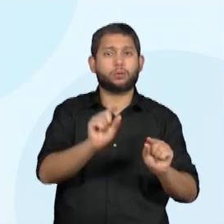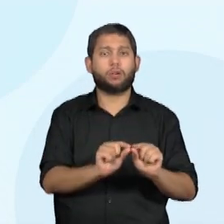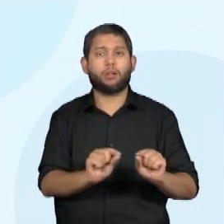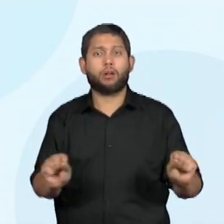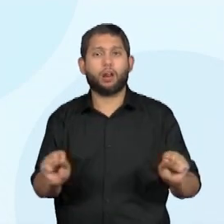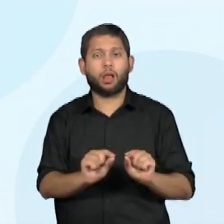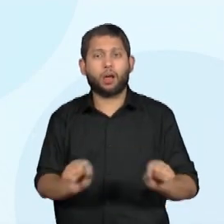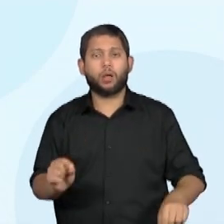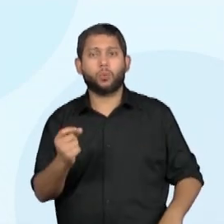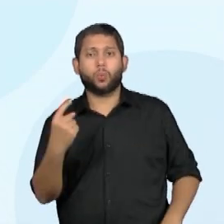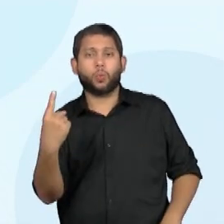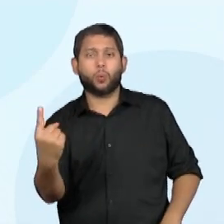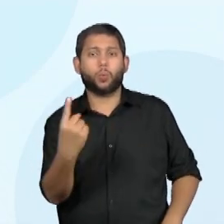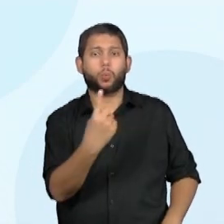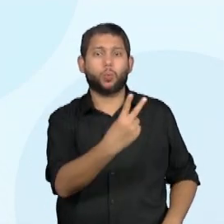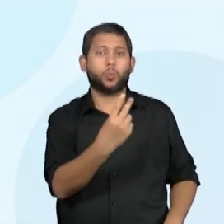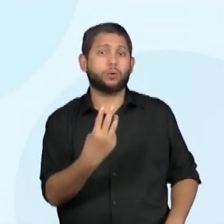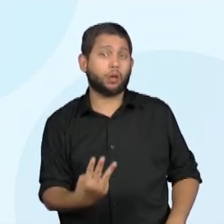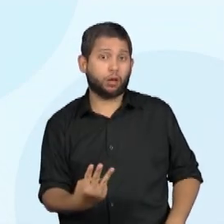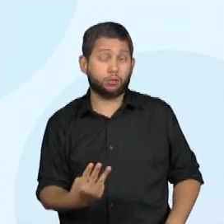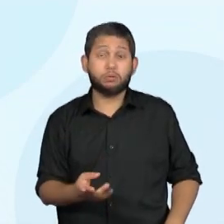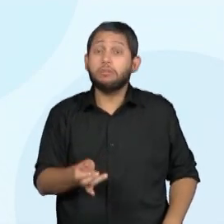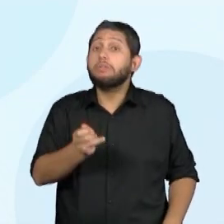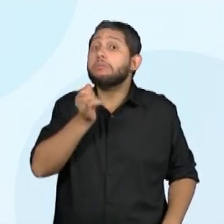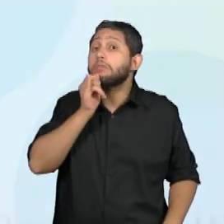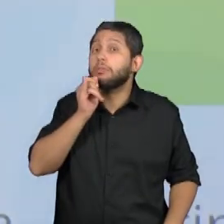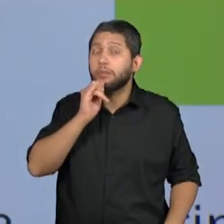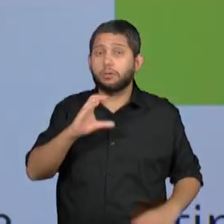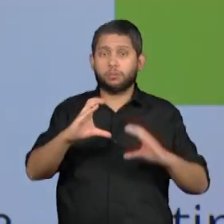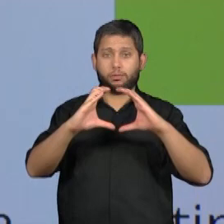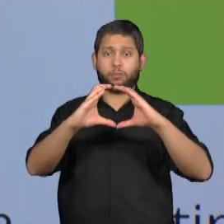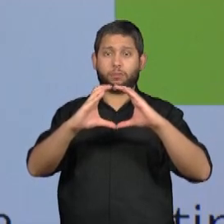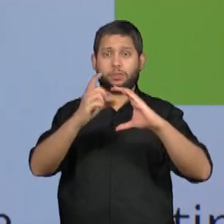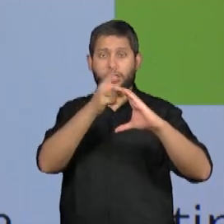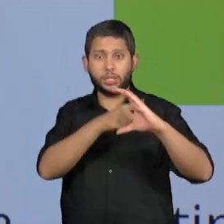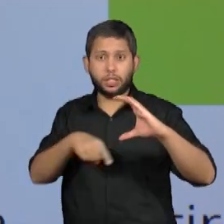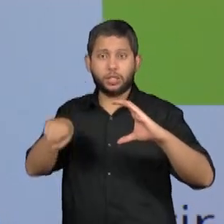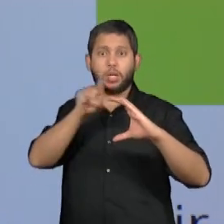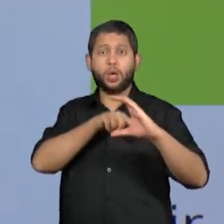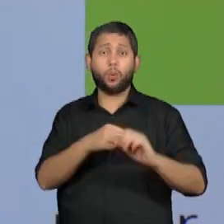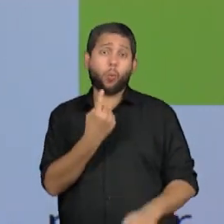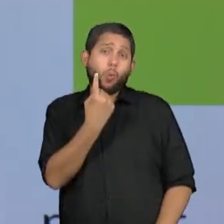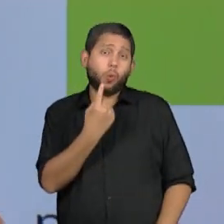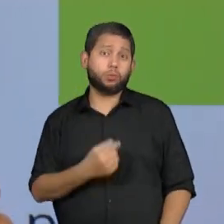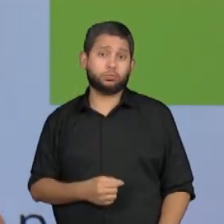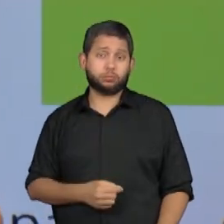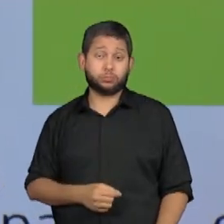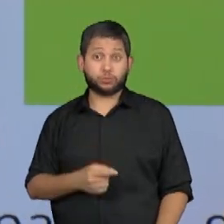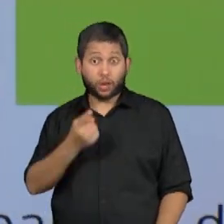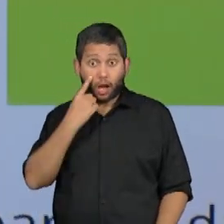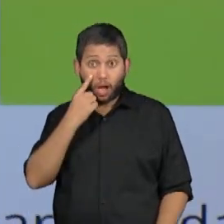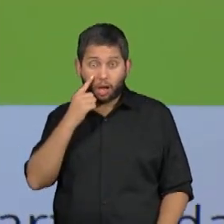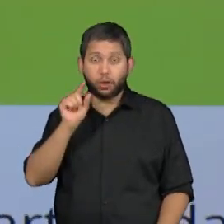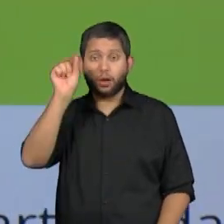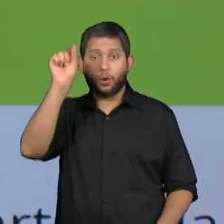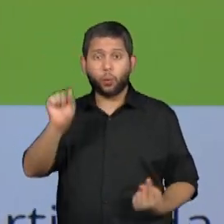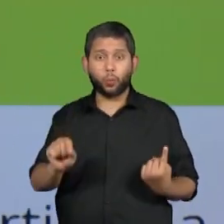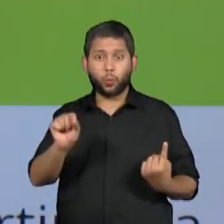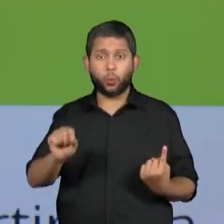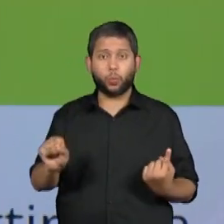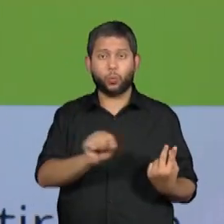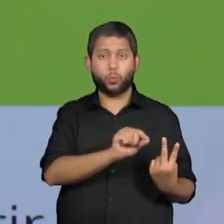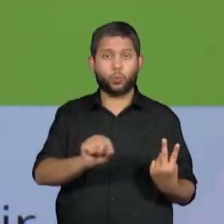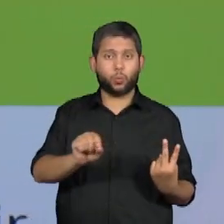círculo, esse contorno aqui, ó, a gente fala que o contorno são os lados